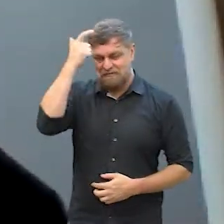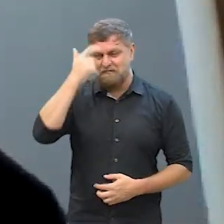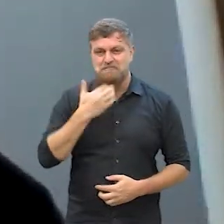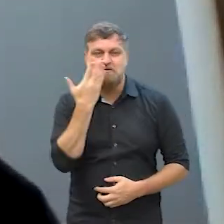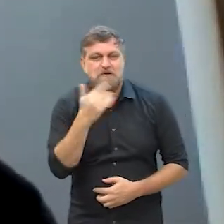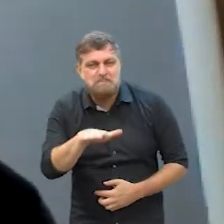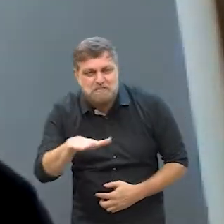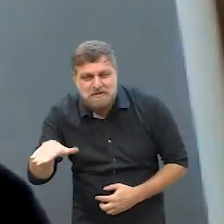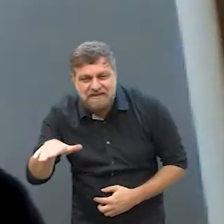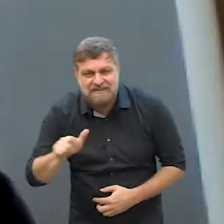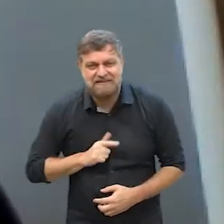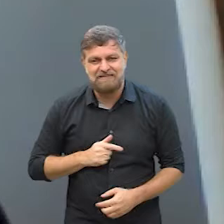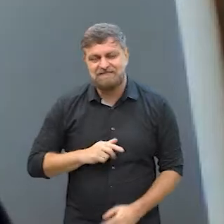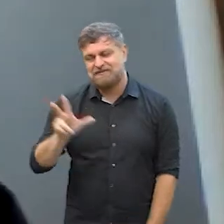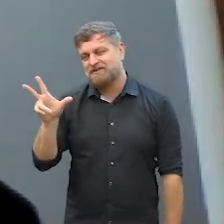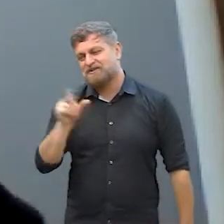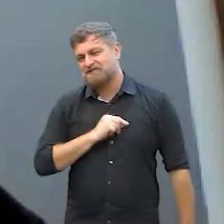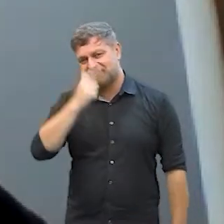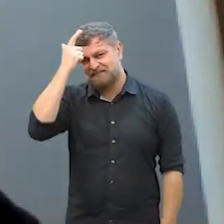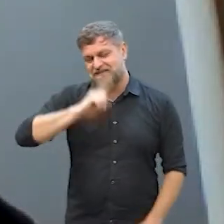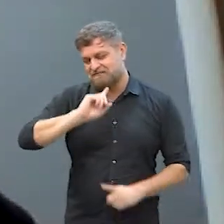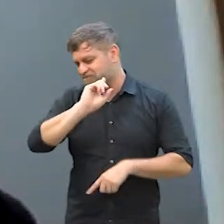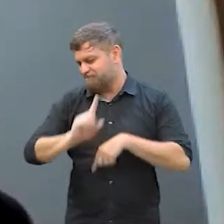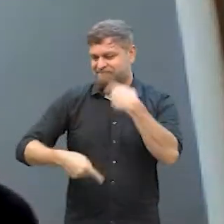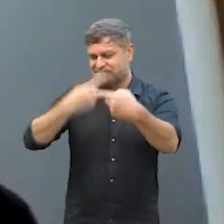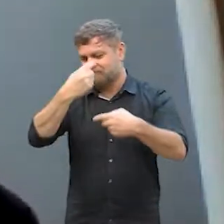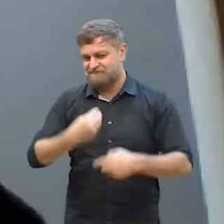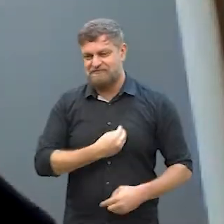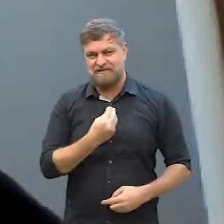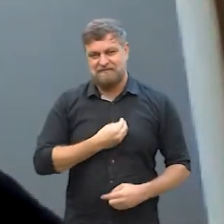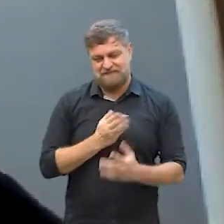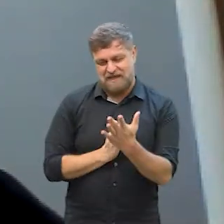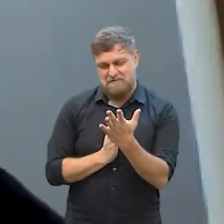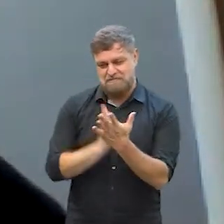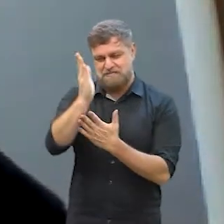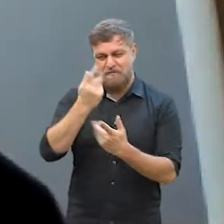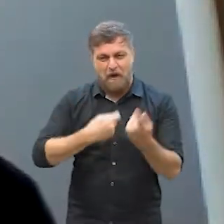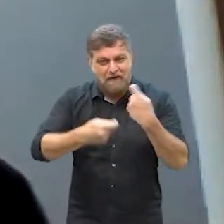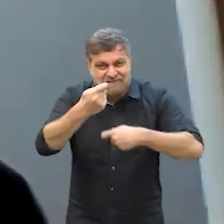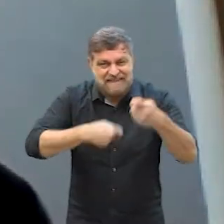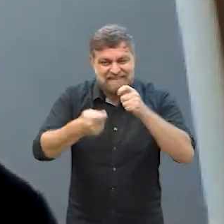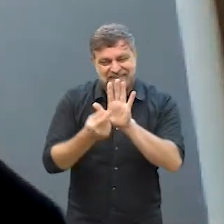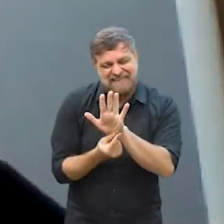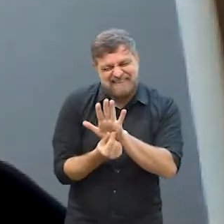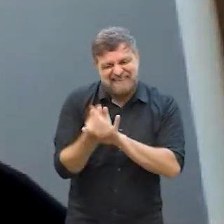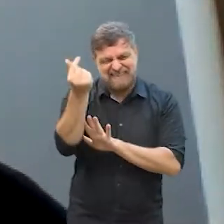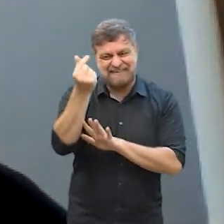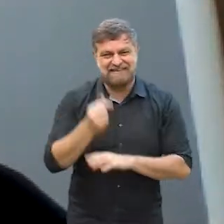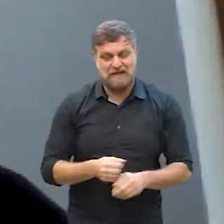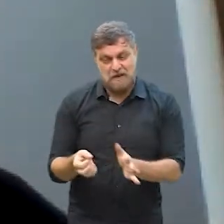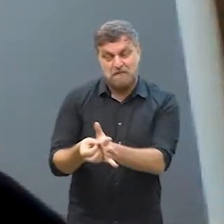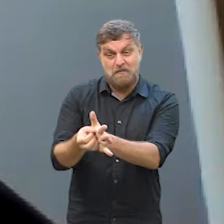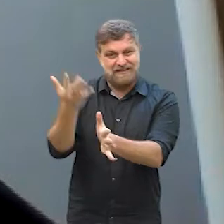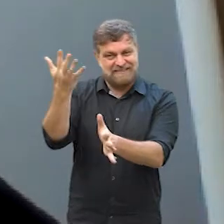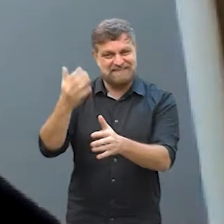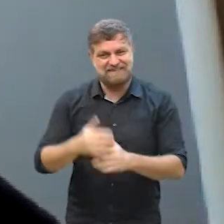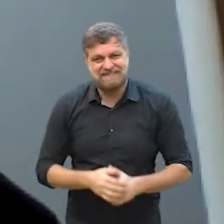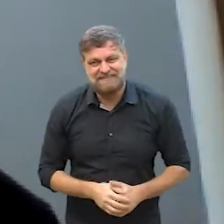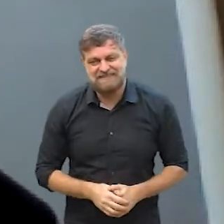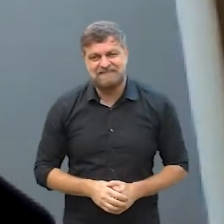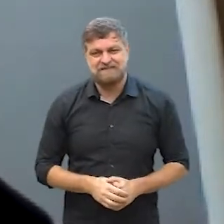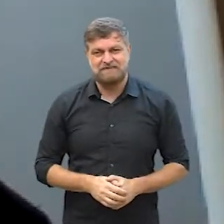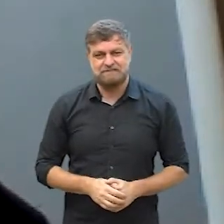no Fundamental 2, nossa, eu acho que teria me saído bem melhor assim, na parte financeira, muitas vezes, né? Muitas vezes.